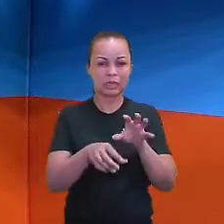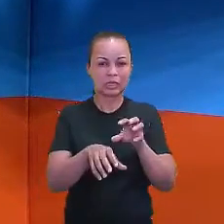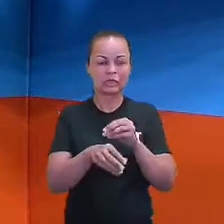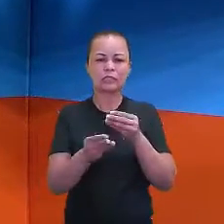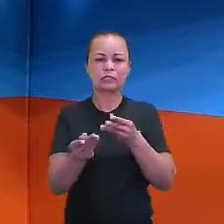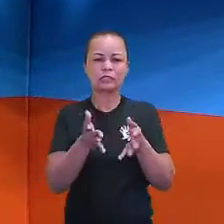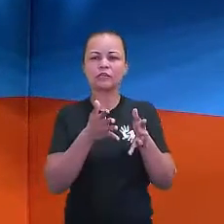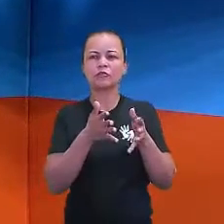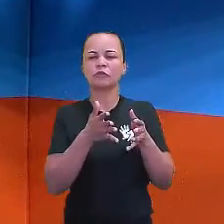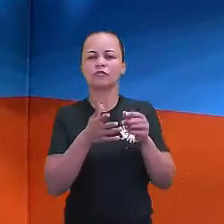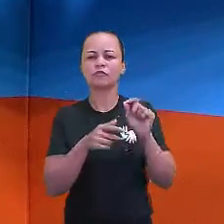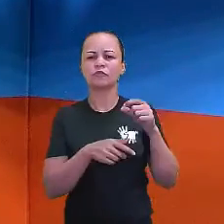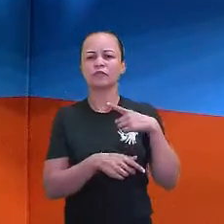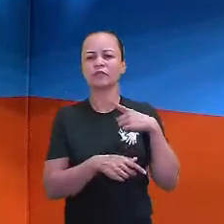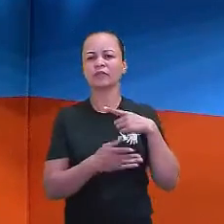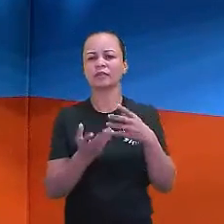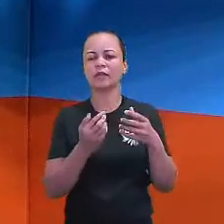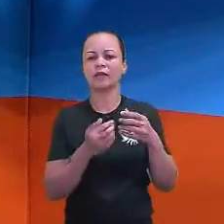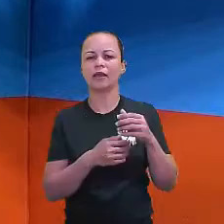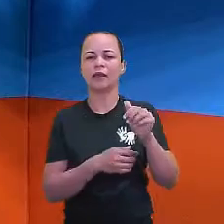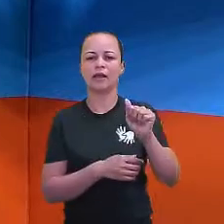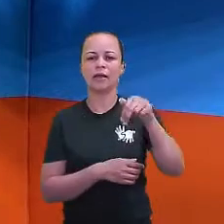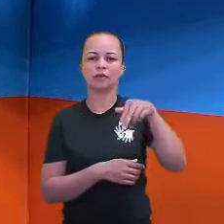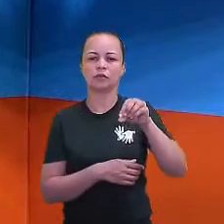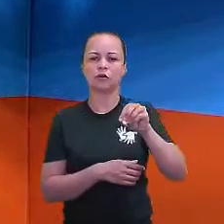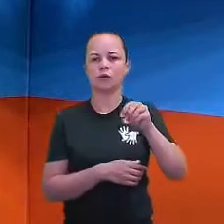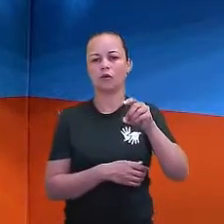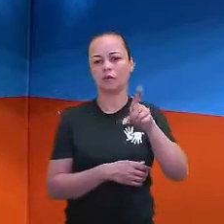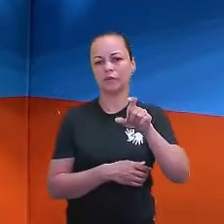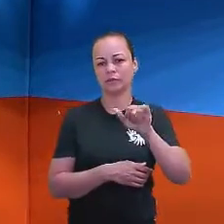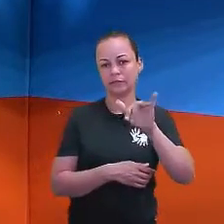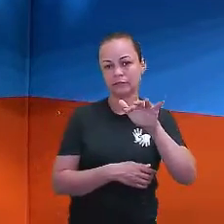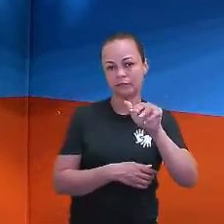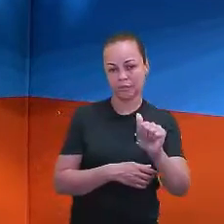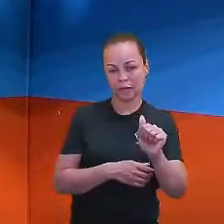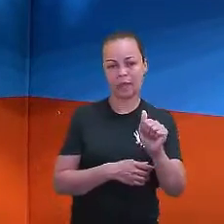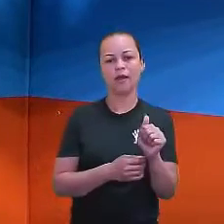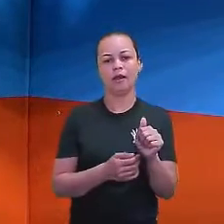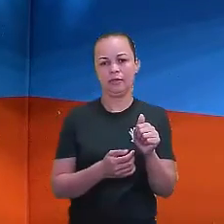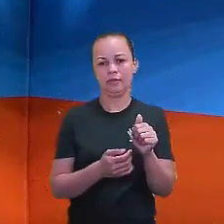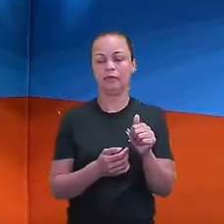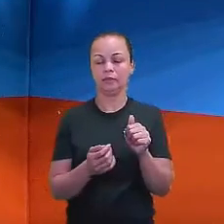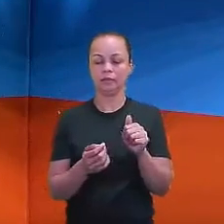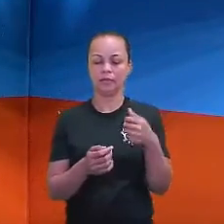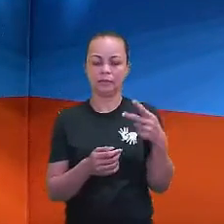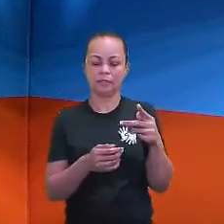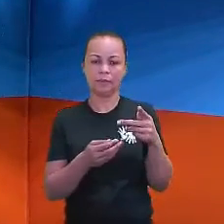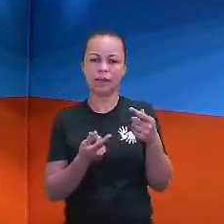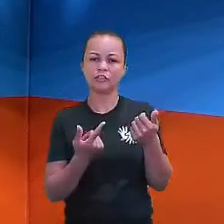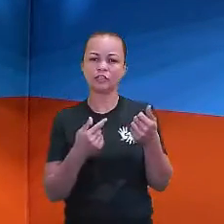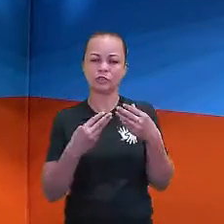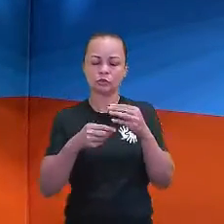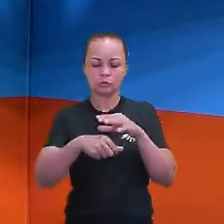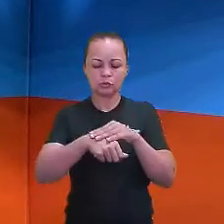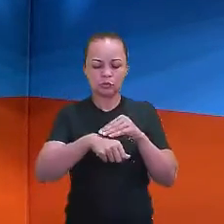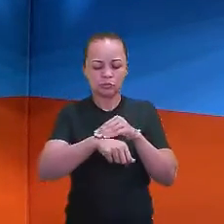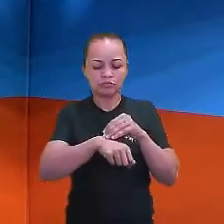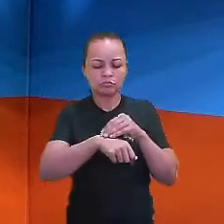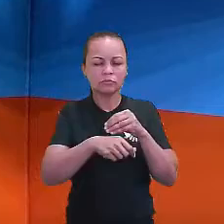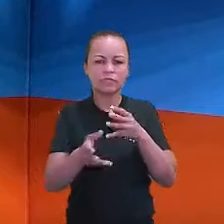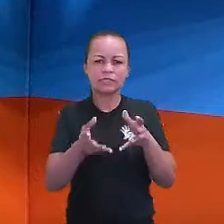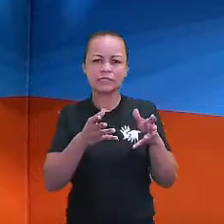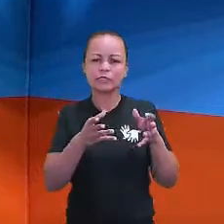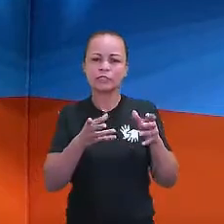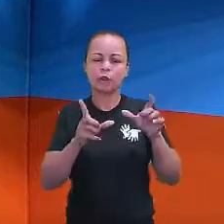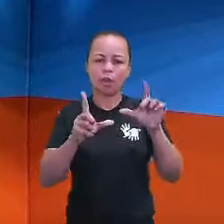entrar em estado de anoxia e de hipoxia. Ou seja, a baixa de oxigênio nos tecidos e até mesmo, em